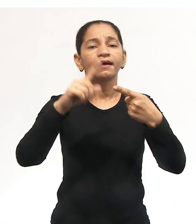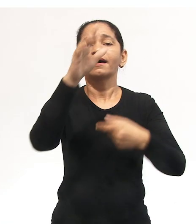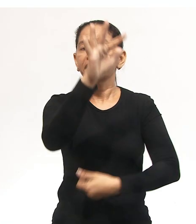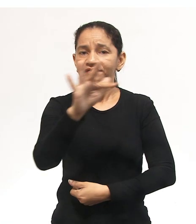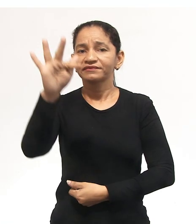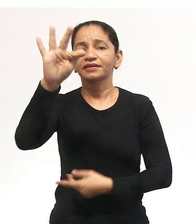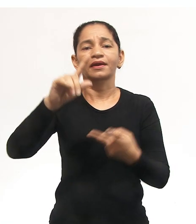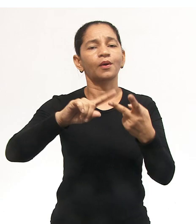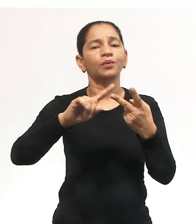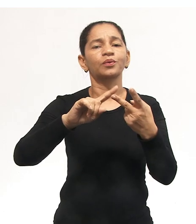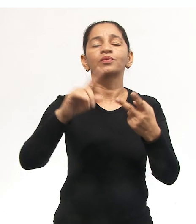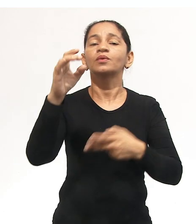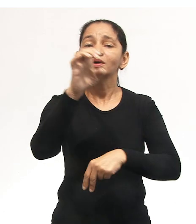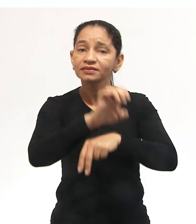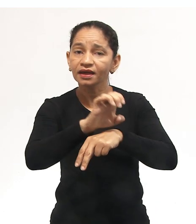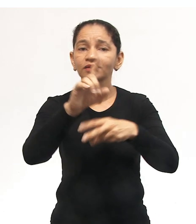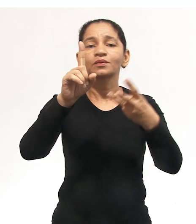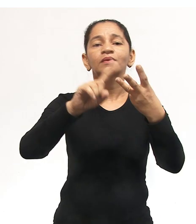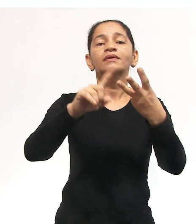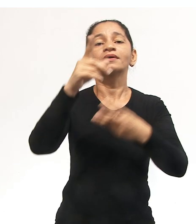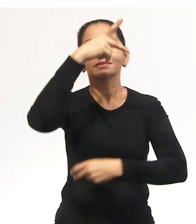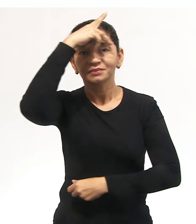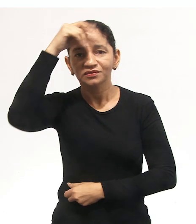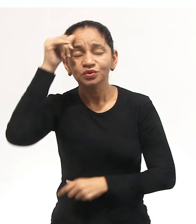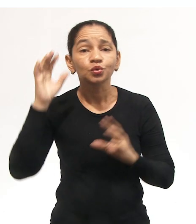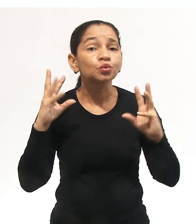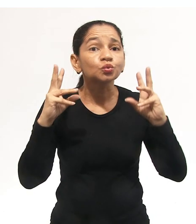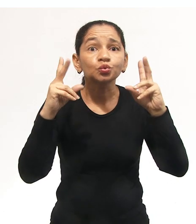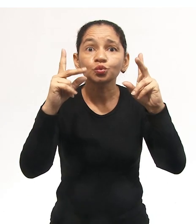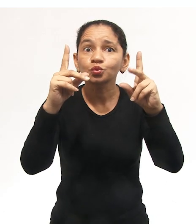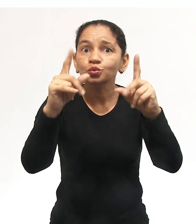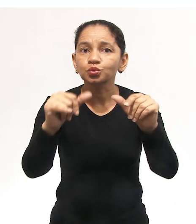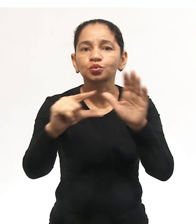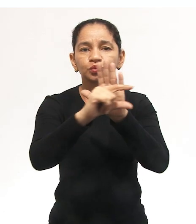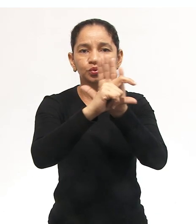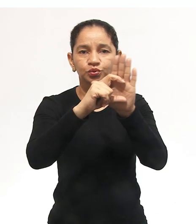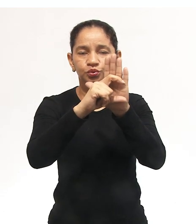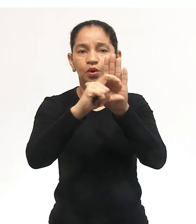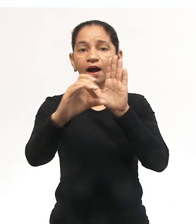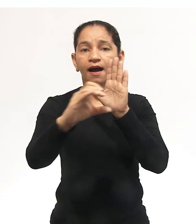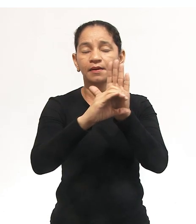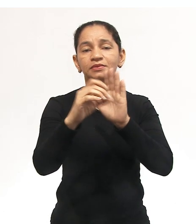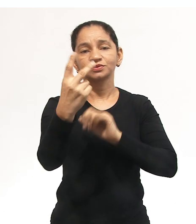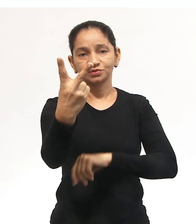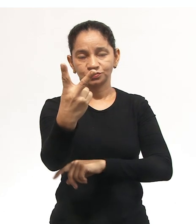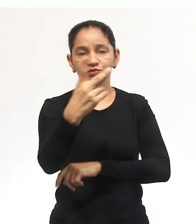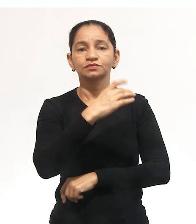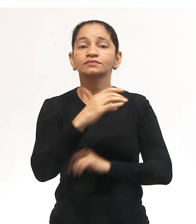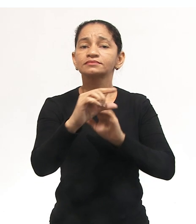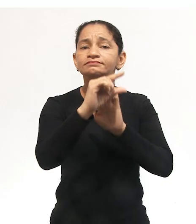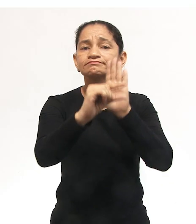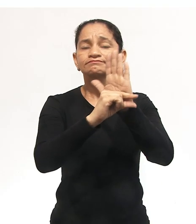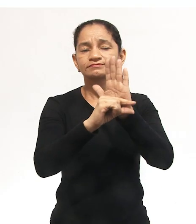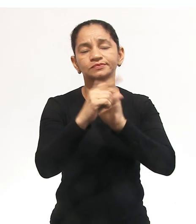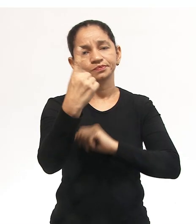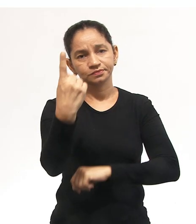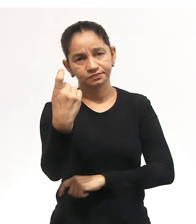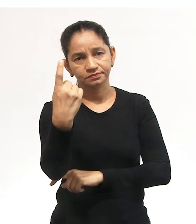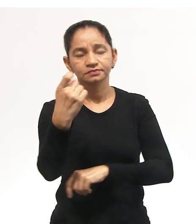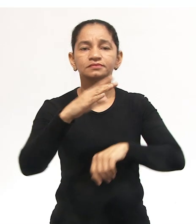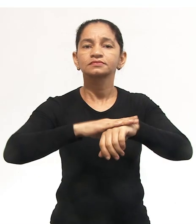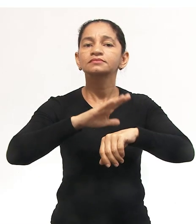e os municípios. A parte que trata do planejamento estará no capítulo 2. Na seção 1, nós vamos então